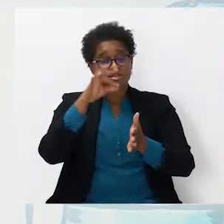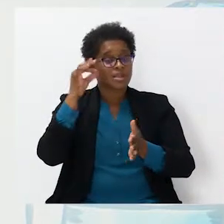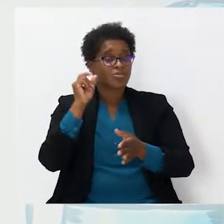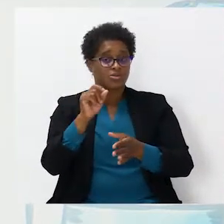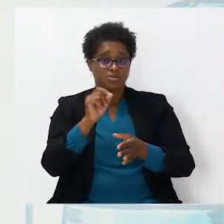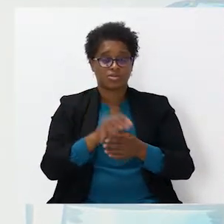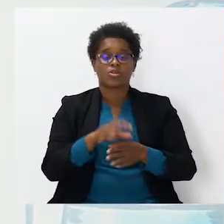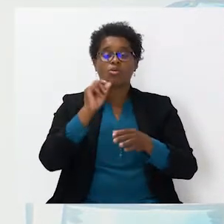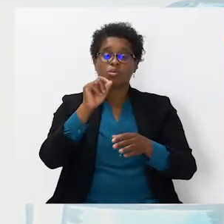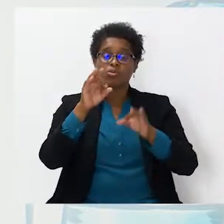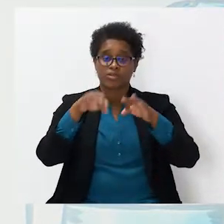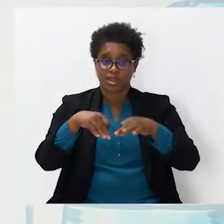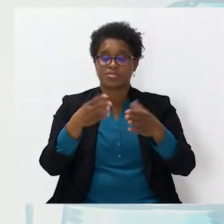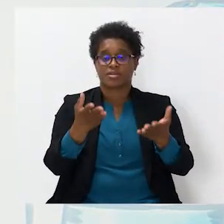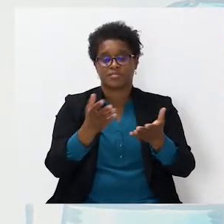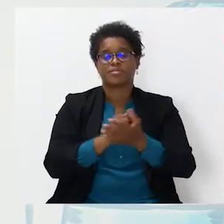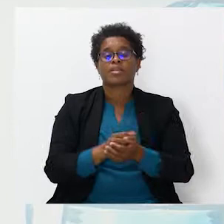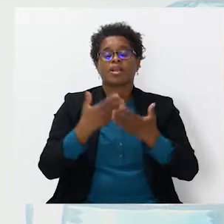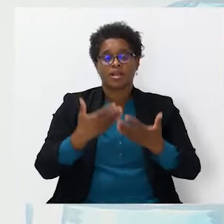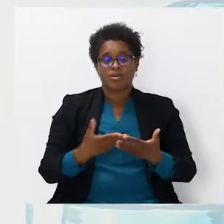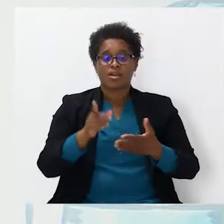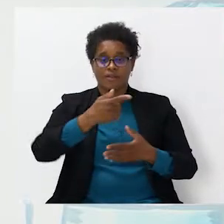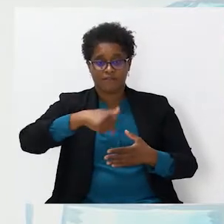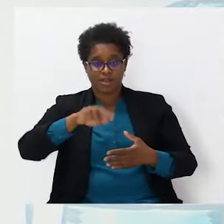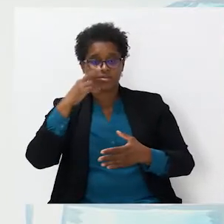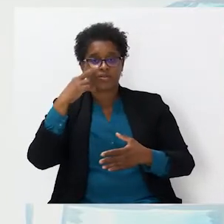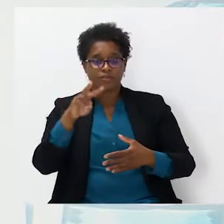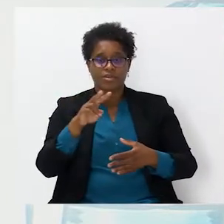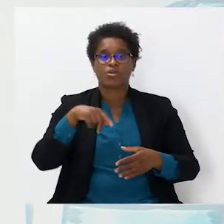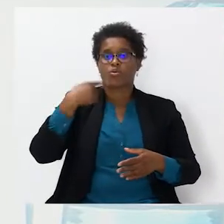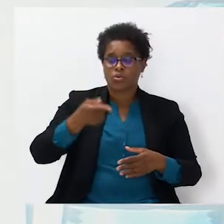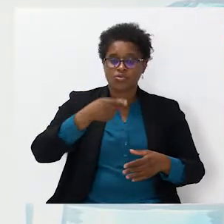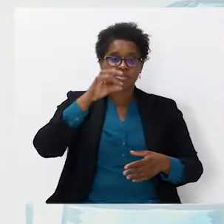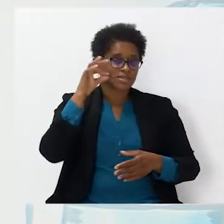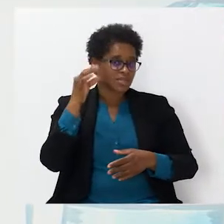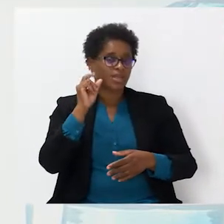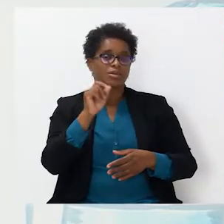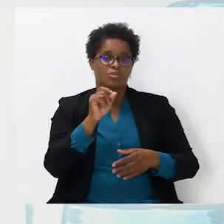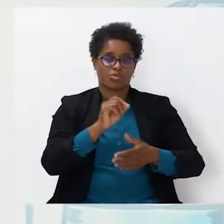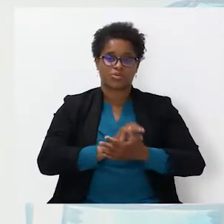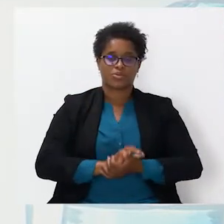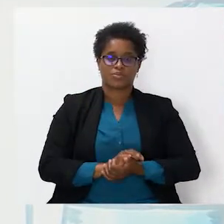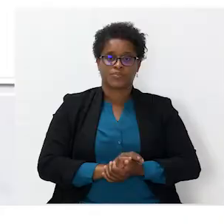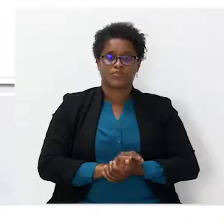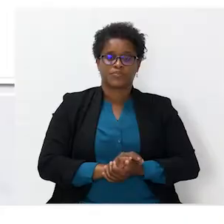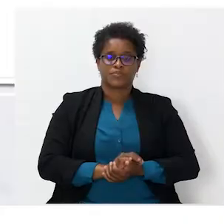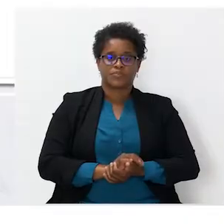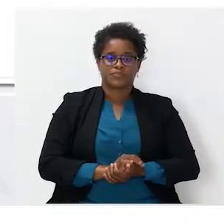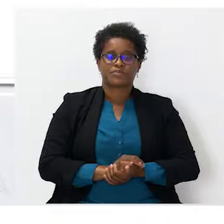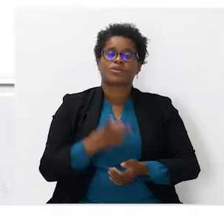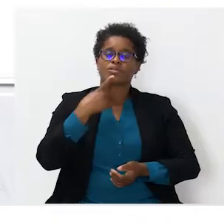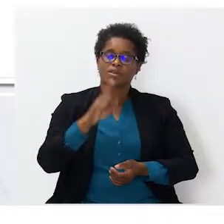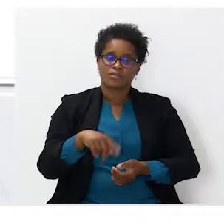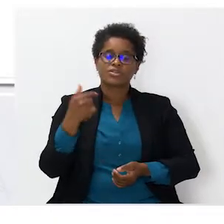pontuação, que é o ponto final, não é? Agora, vamos ver um outro sinal de pontuação. De